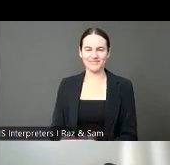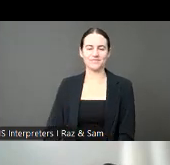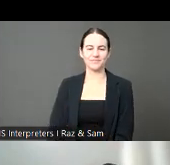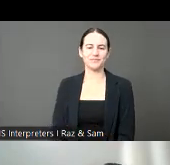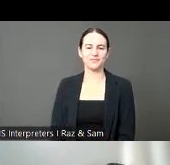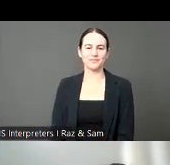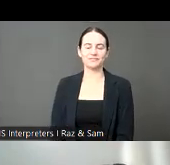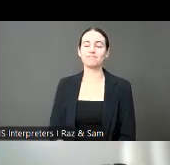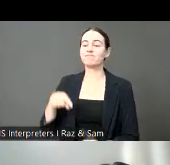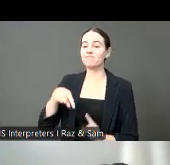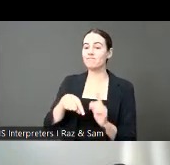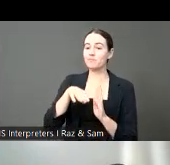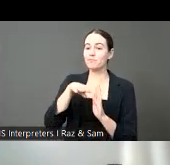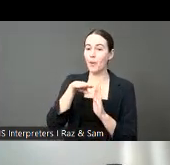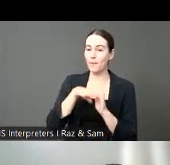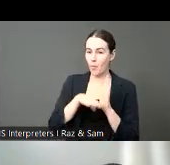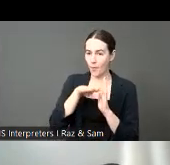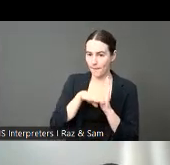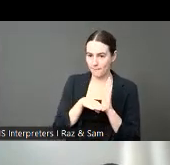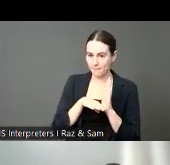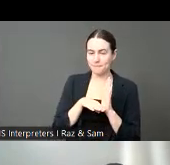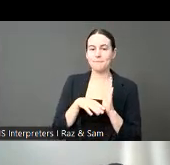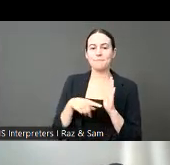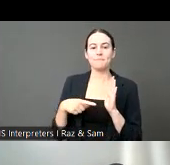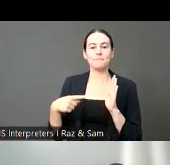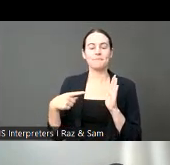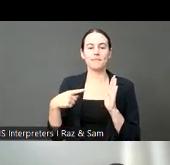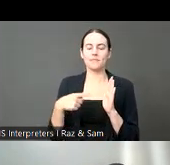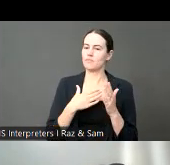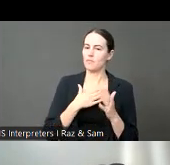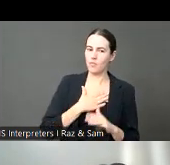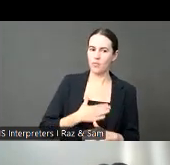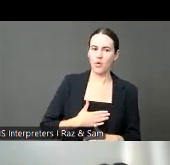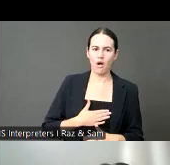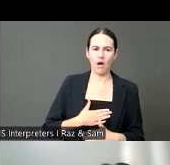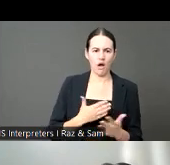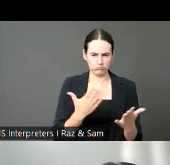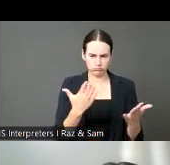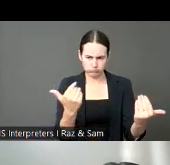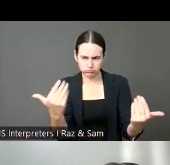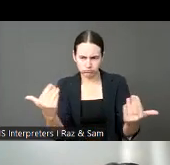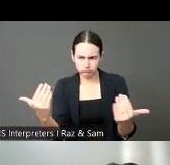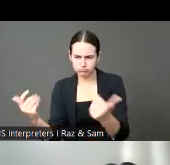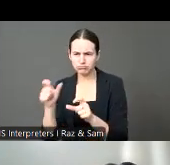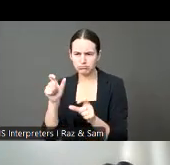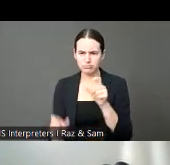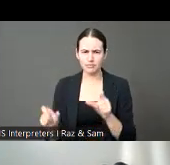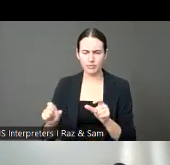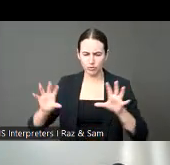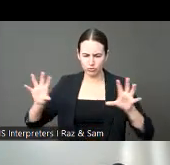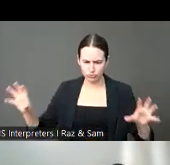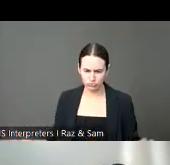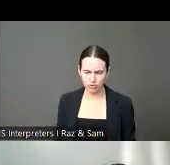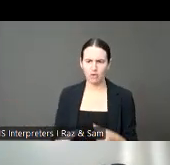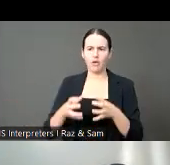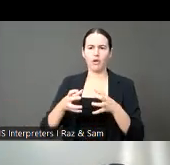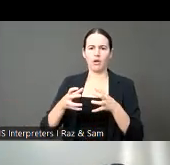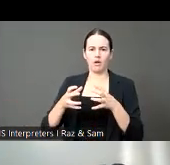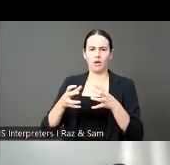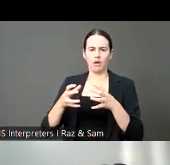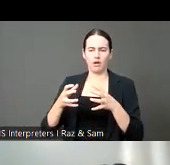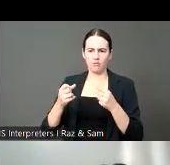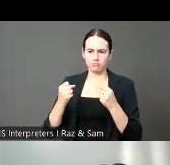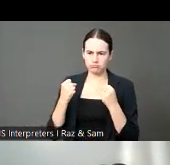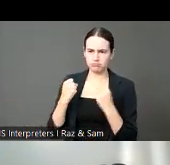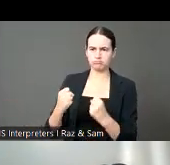de infecções e doenças determinadas socialmente. O programa está